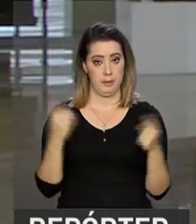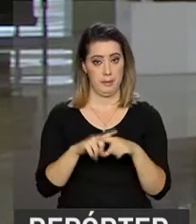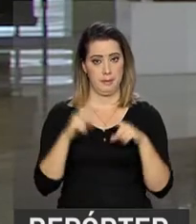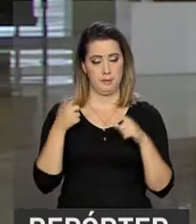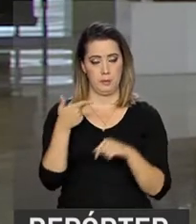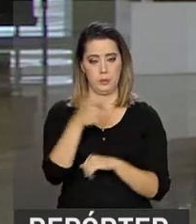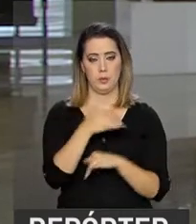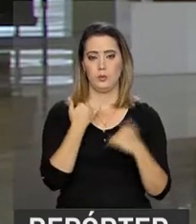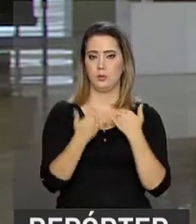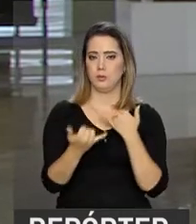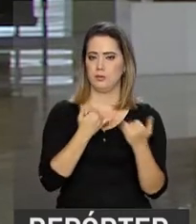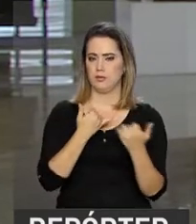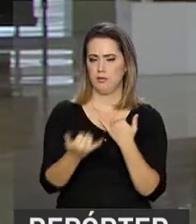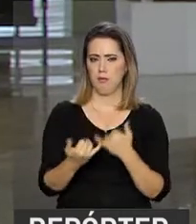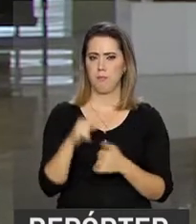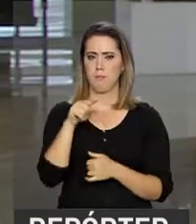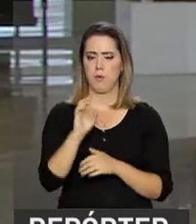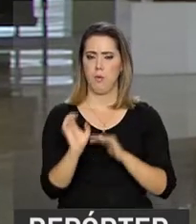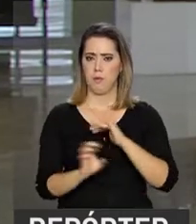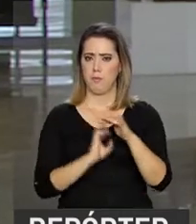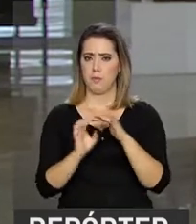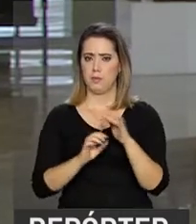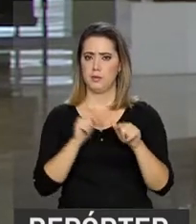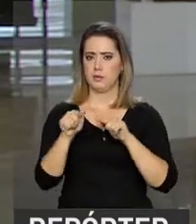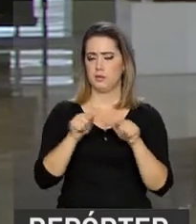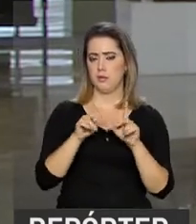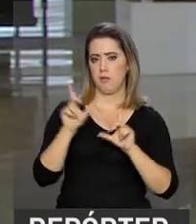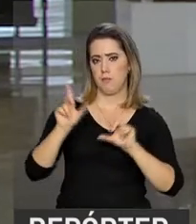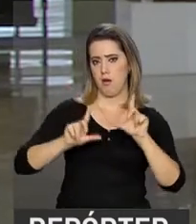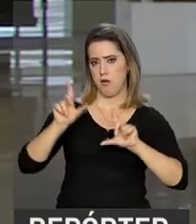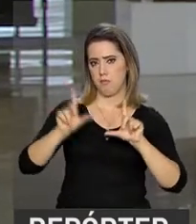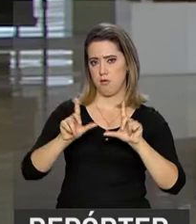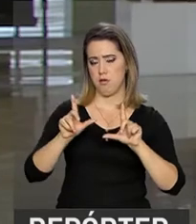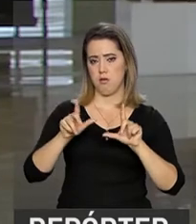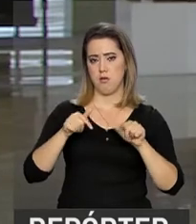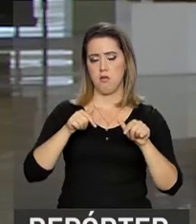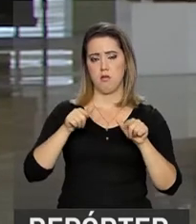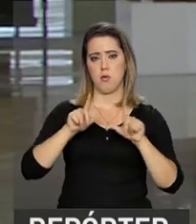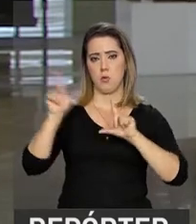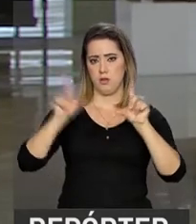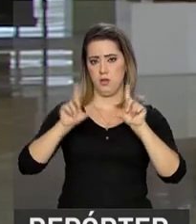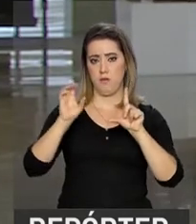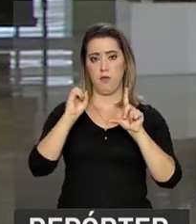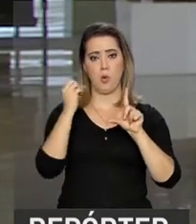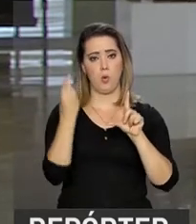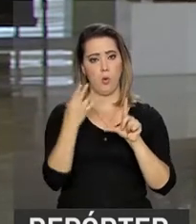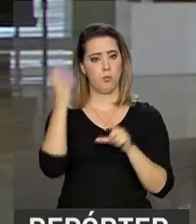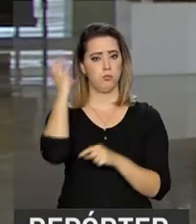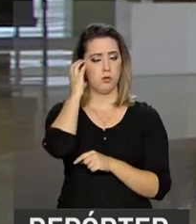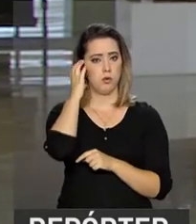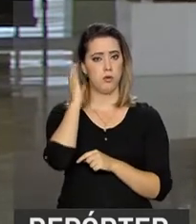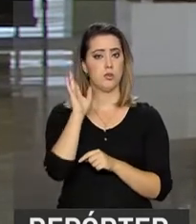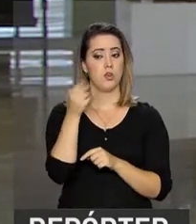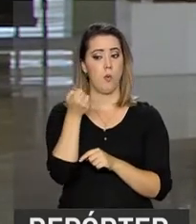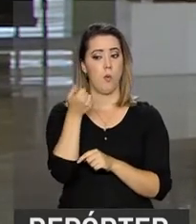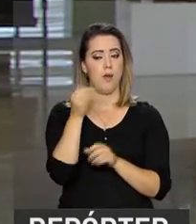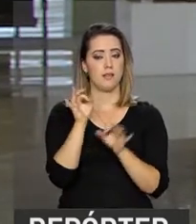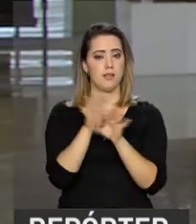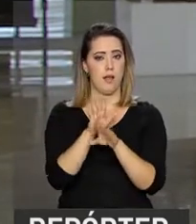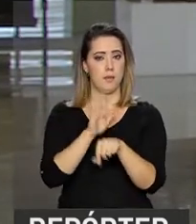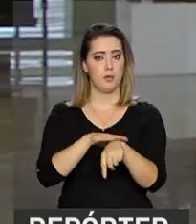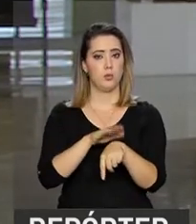exemplo uma empresa está explorando uma emissora de rádio ou televisão e está terminando o prazo de